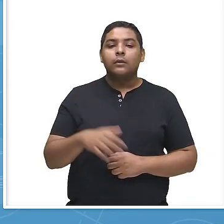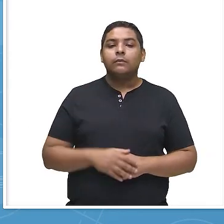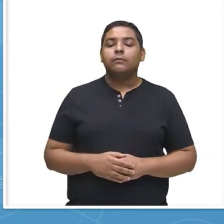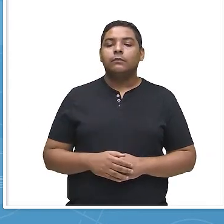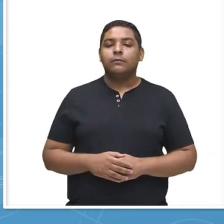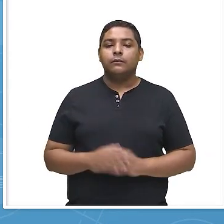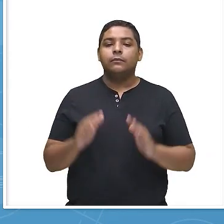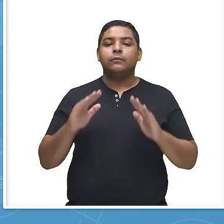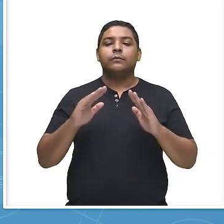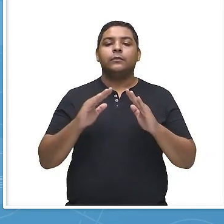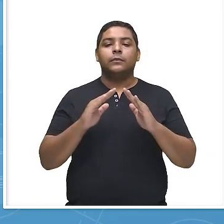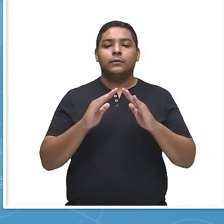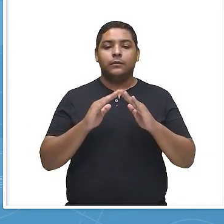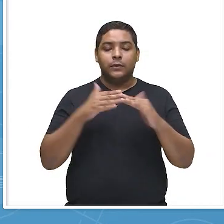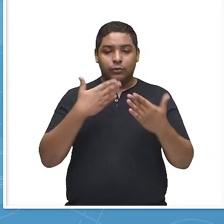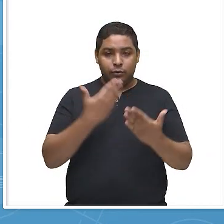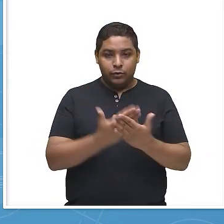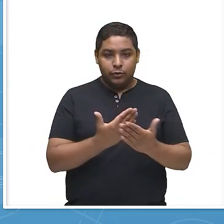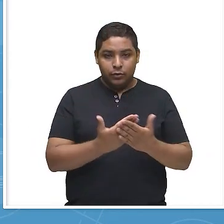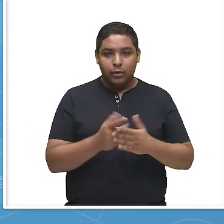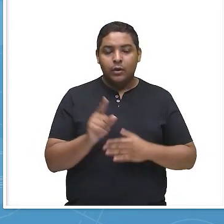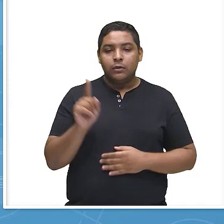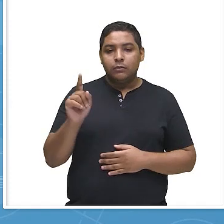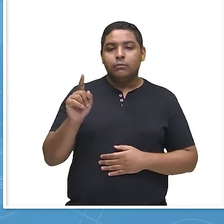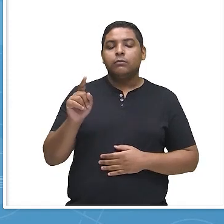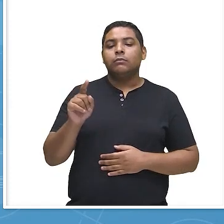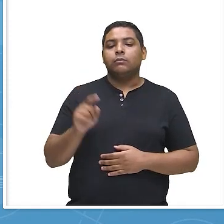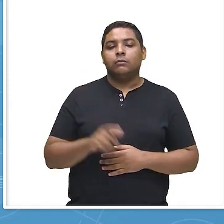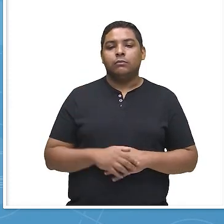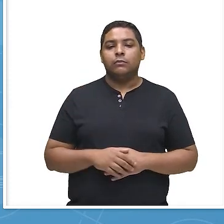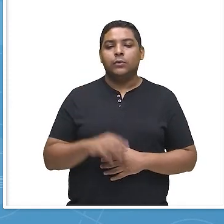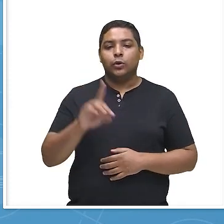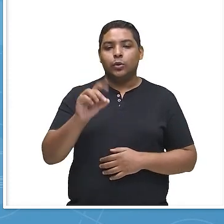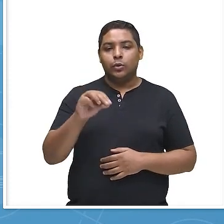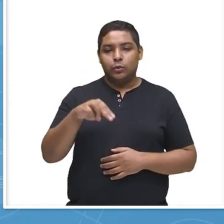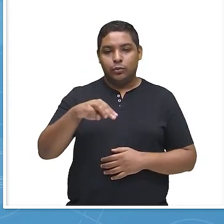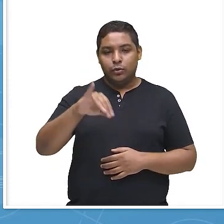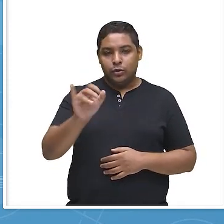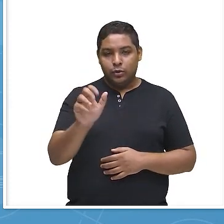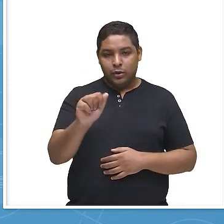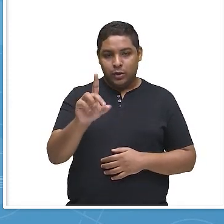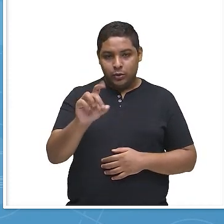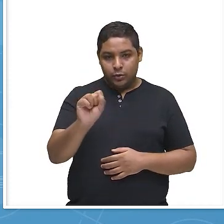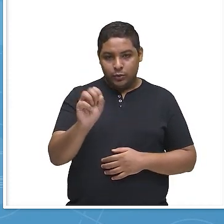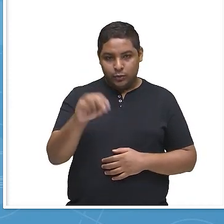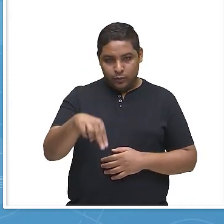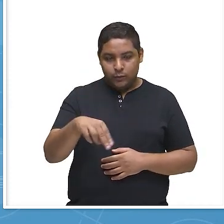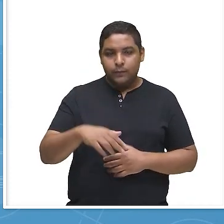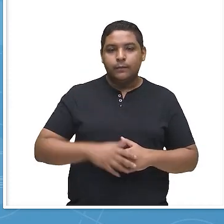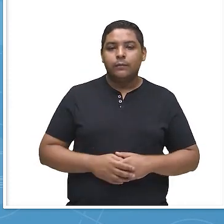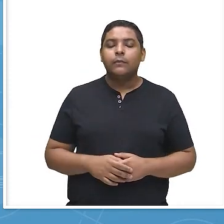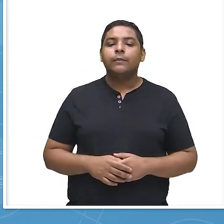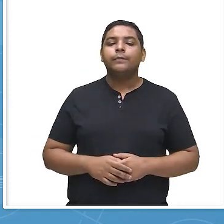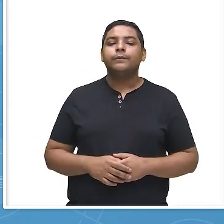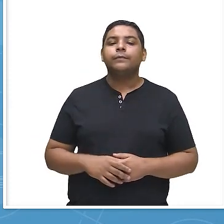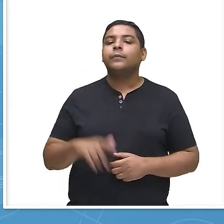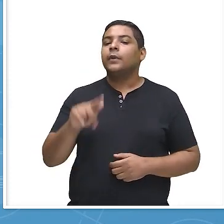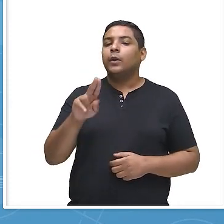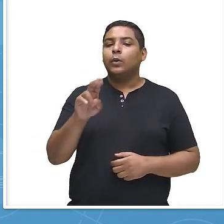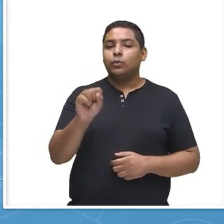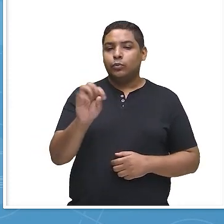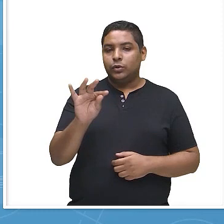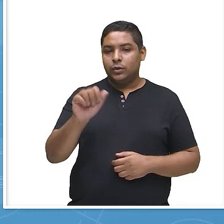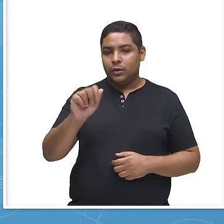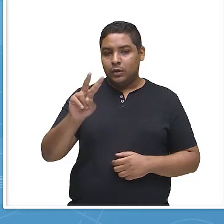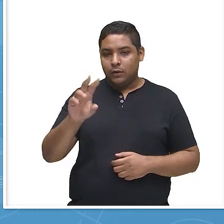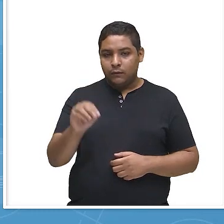Estadual Dom Jacques Damasceno, tá? Colocou aí a letra B, primeira questão. O Gustavo colocou letra C.